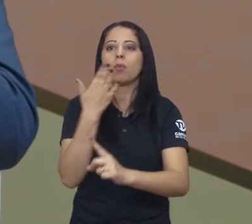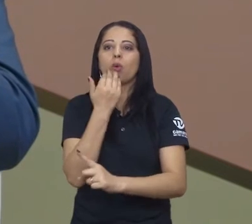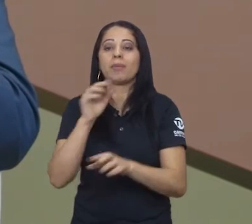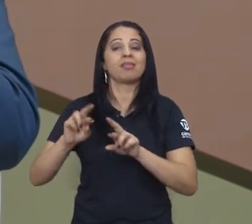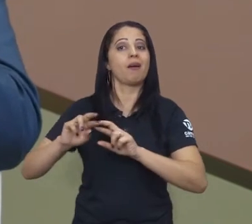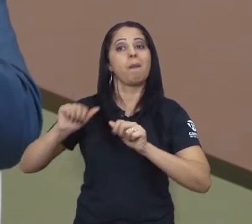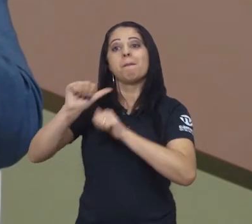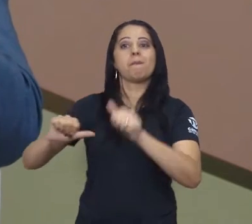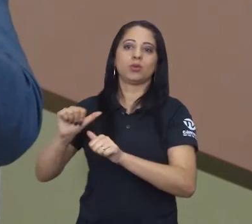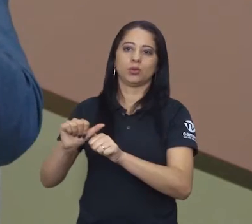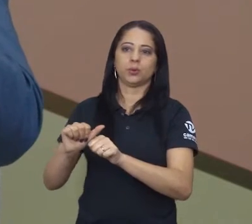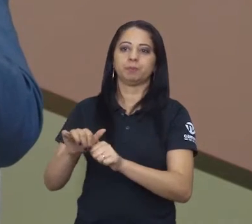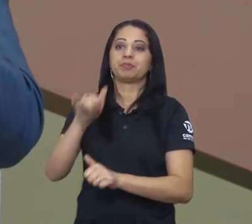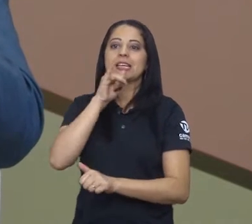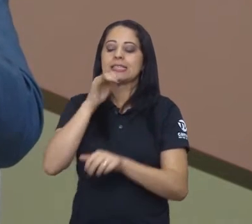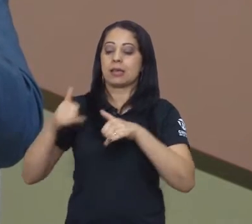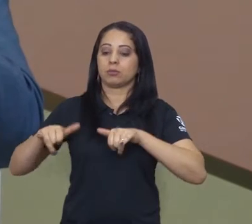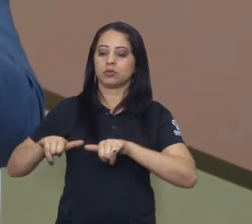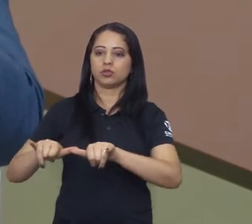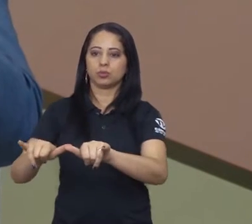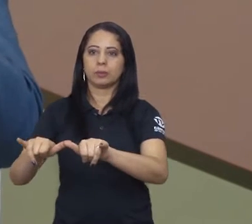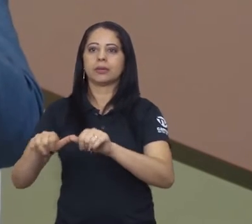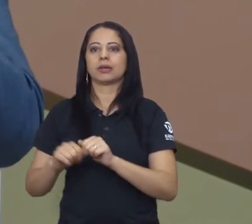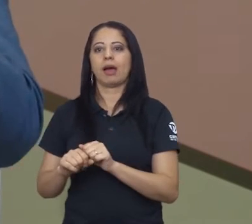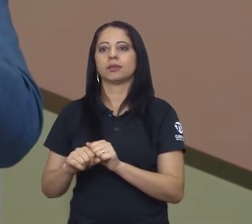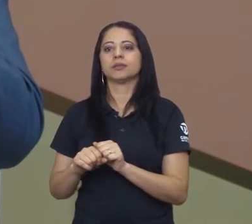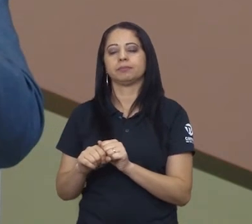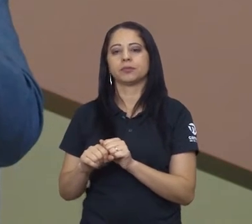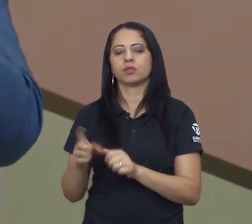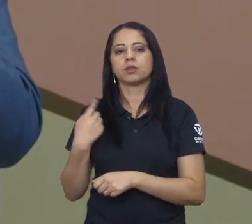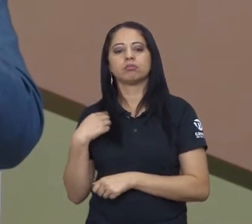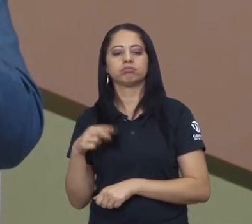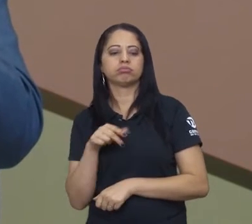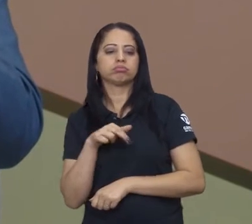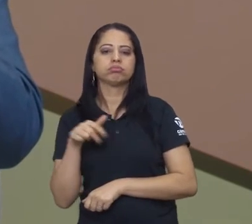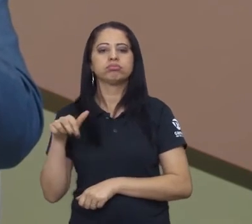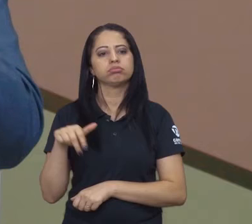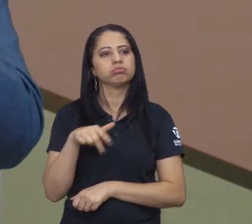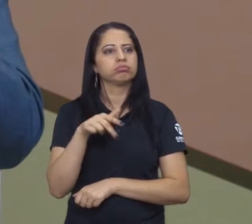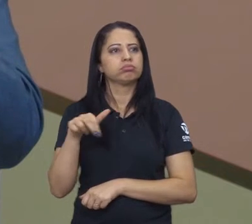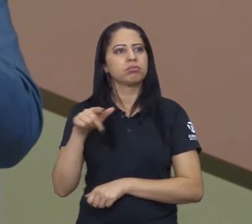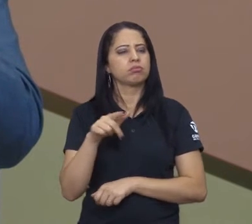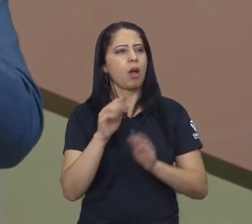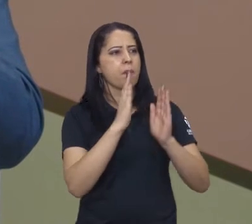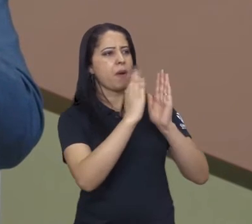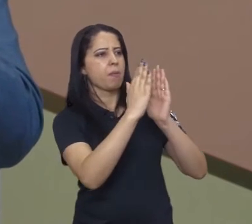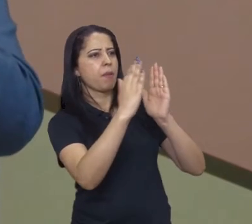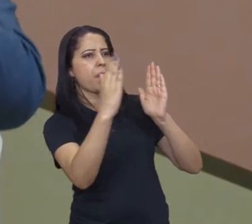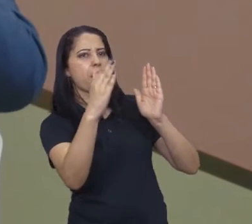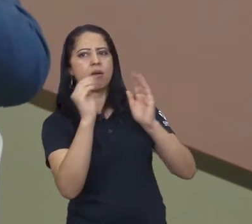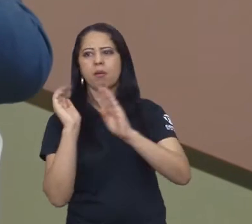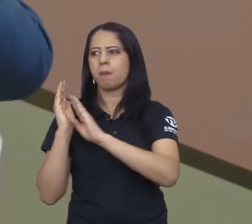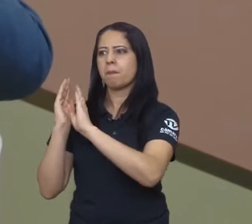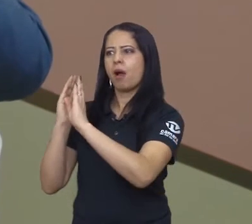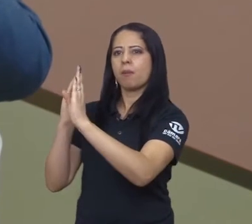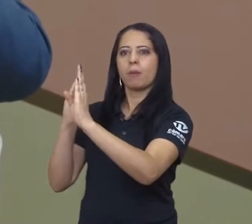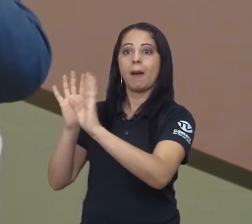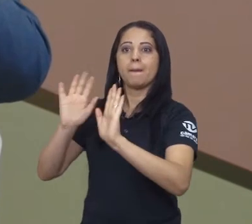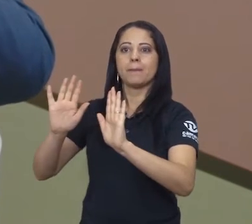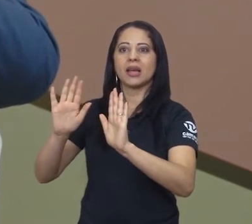produtos Se você entra no Supermercado São prateleiras e pratileiras de produtos alimentícios o alimento tá onde lá no final do